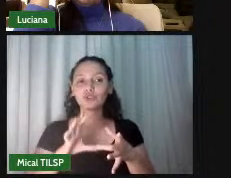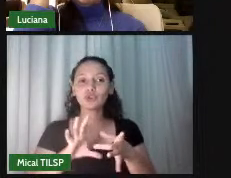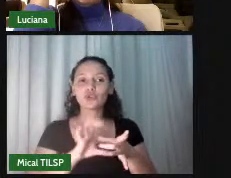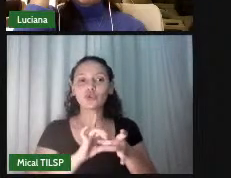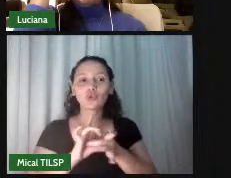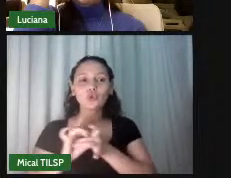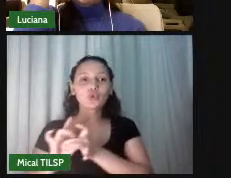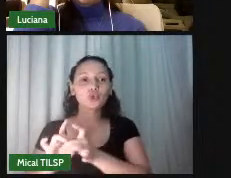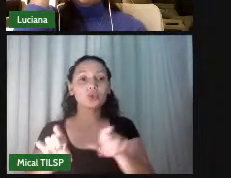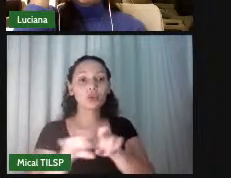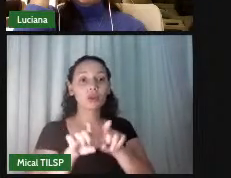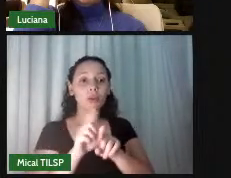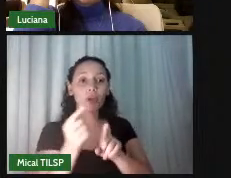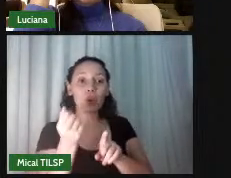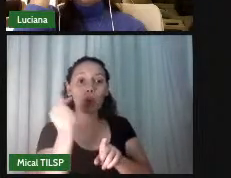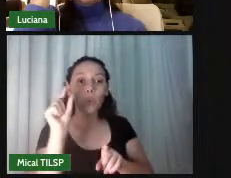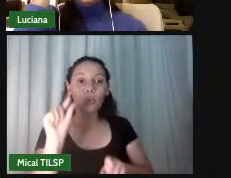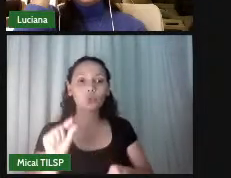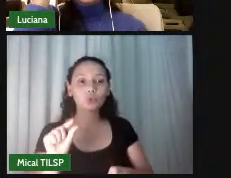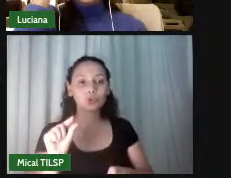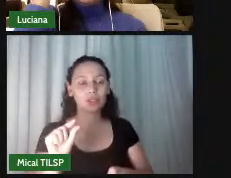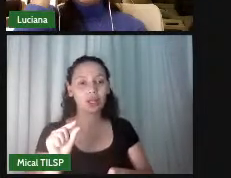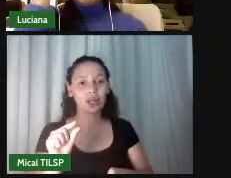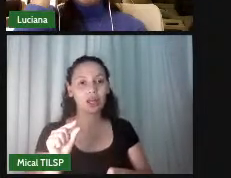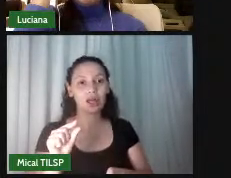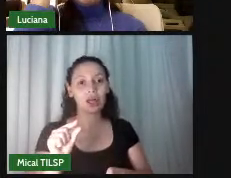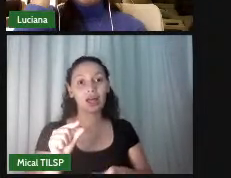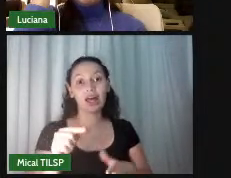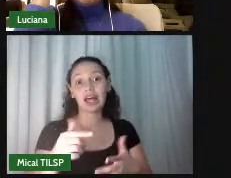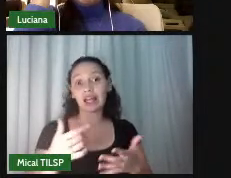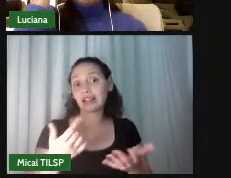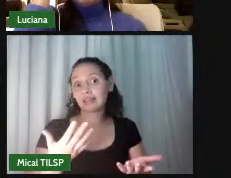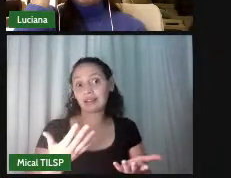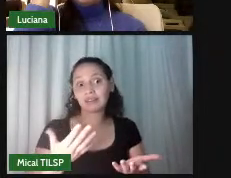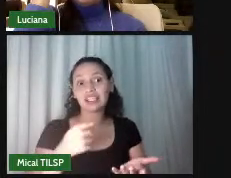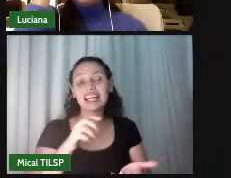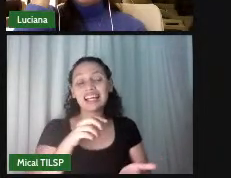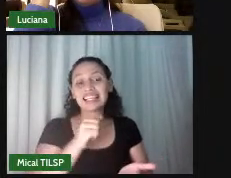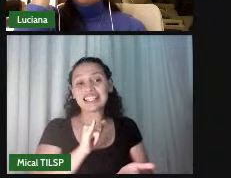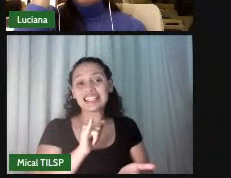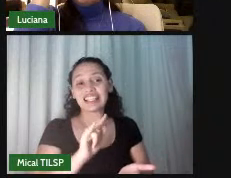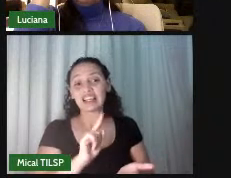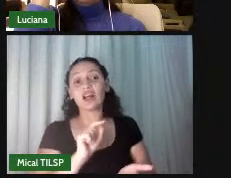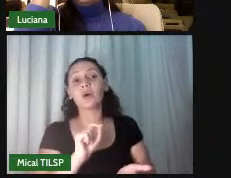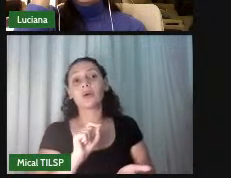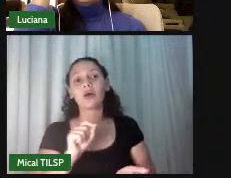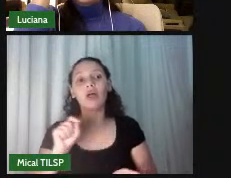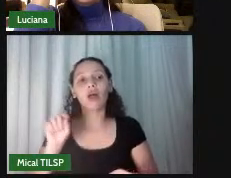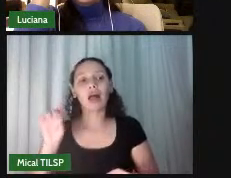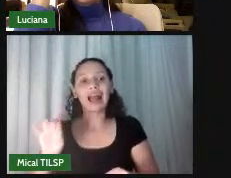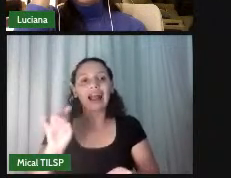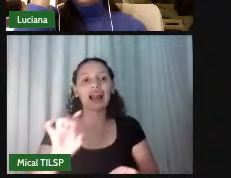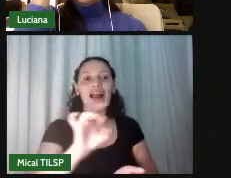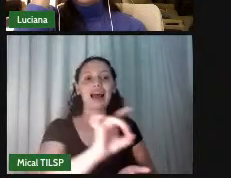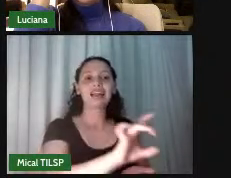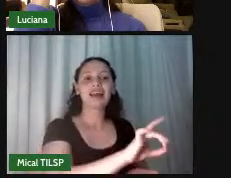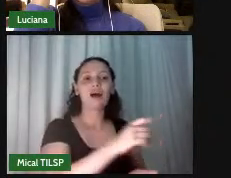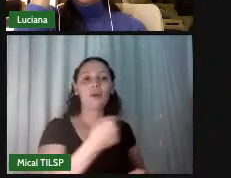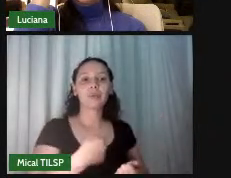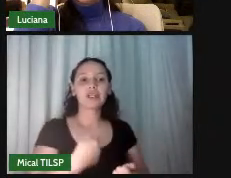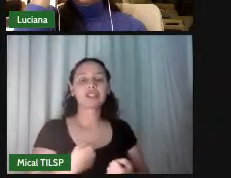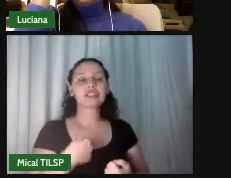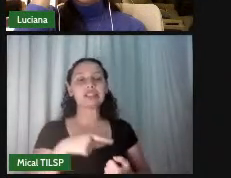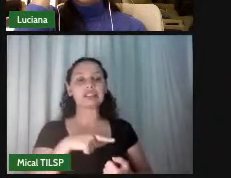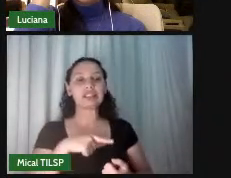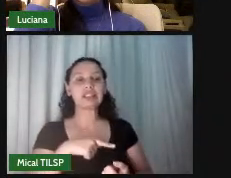cada órgão desse teria que ter seu núcleo, que realmente não faz sentido, ok? Então, o Poder Executivo Federal